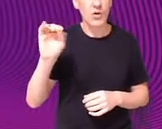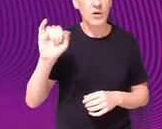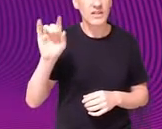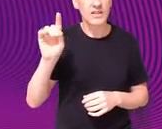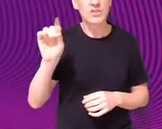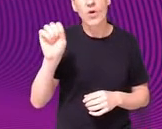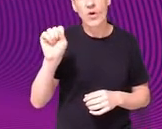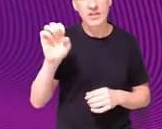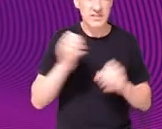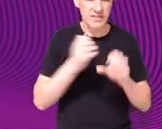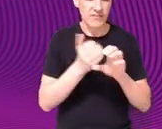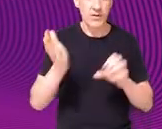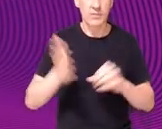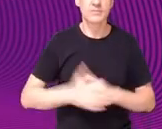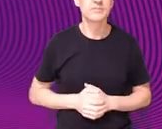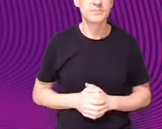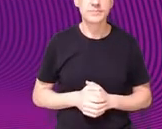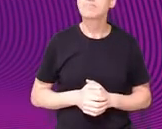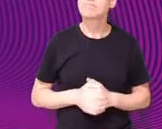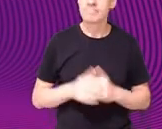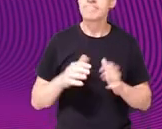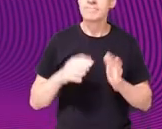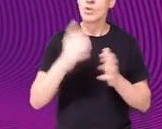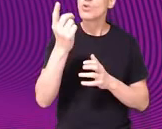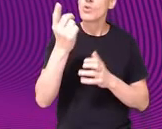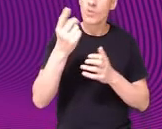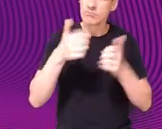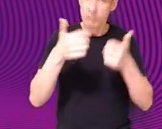minutos. João e Gustavo.